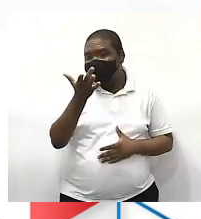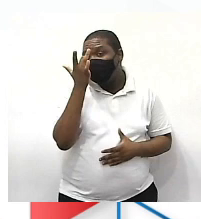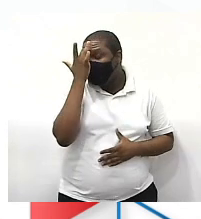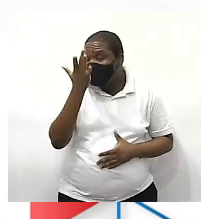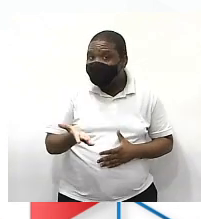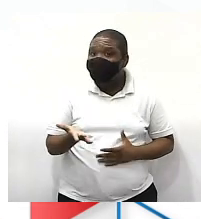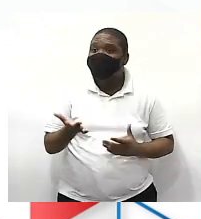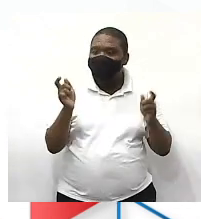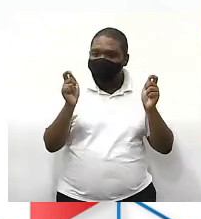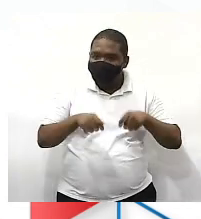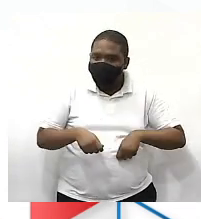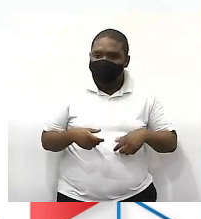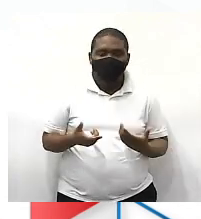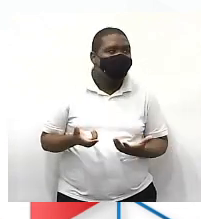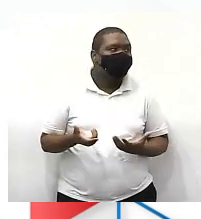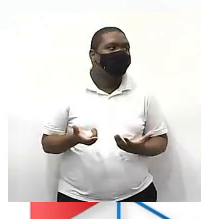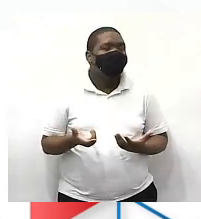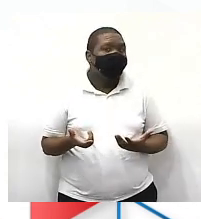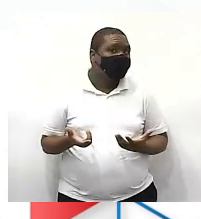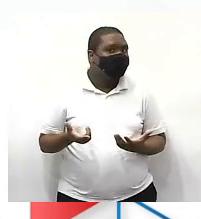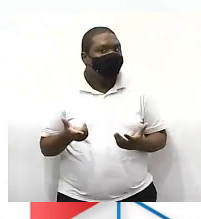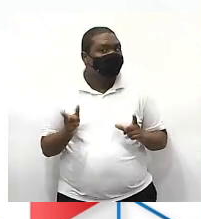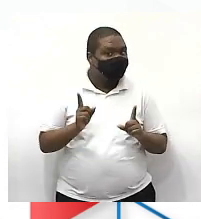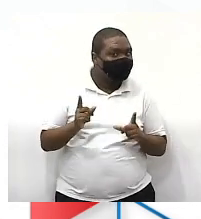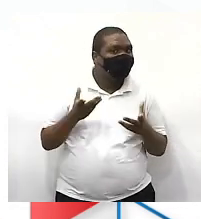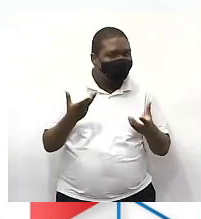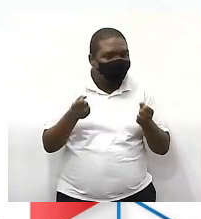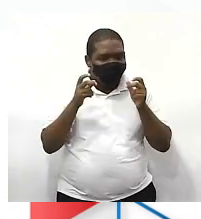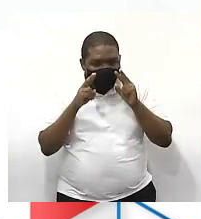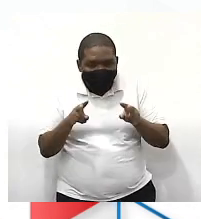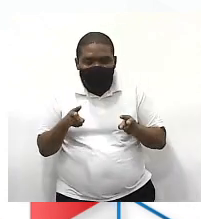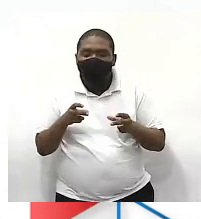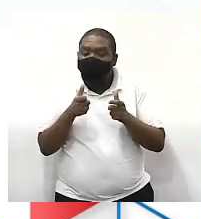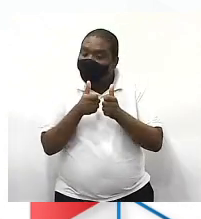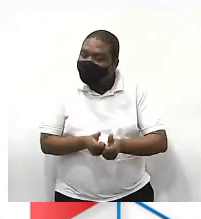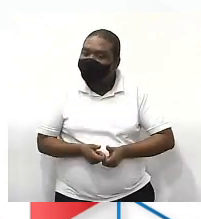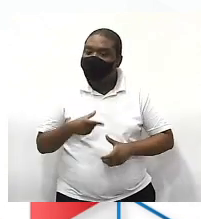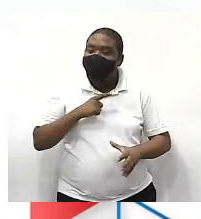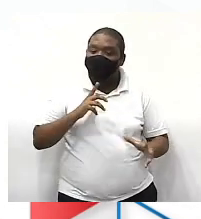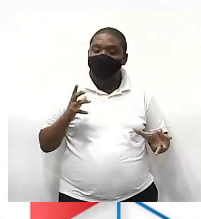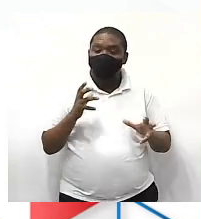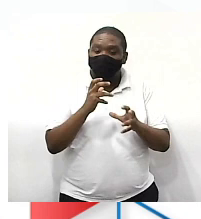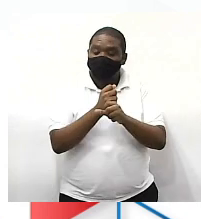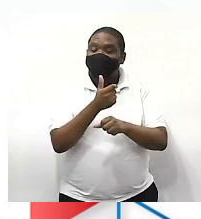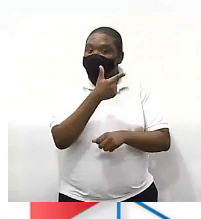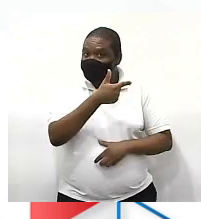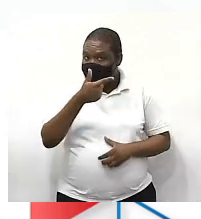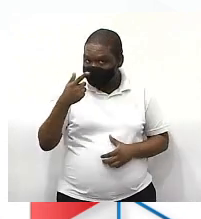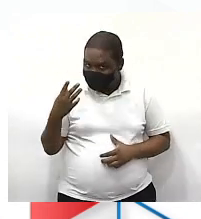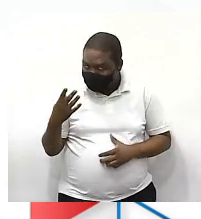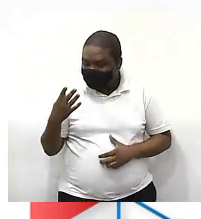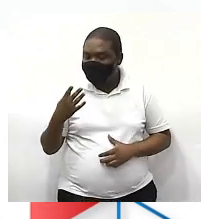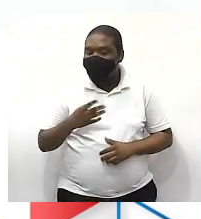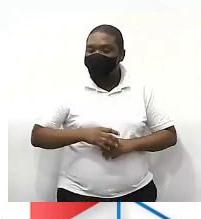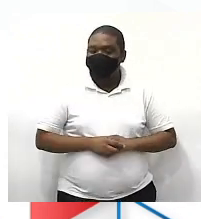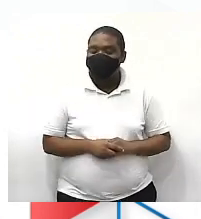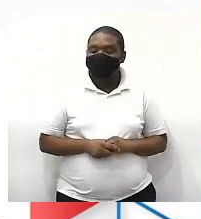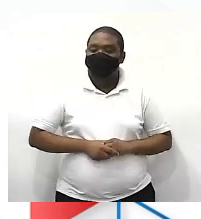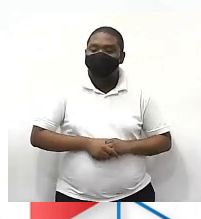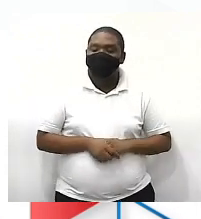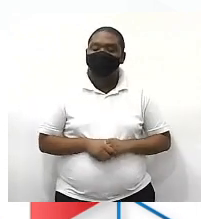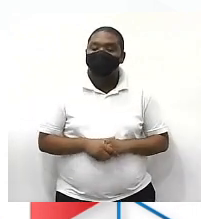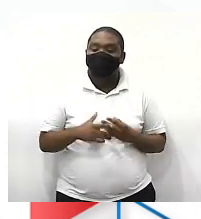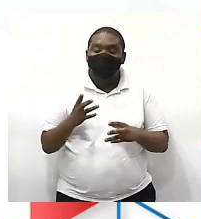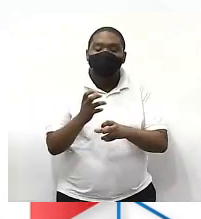fazer? Não, não é, né? Então vamos acompanhar comigo. O total, 224 pessoas. E eu vou fazer